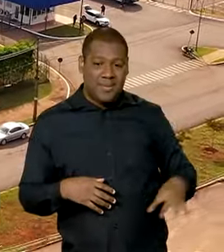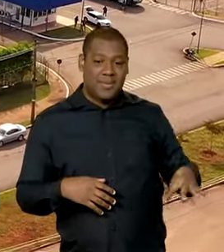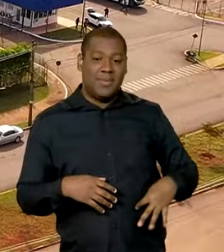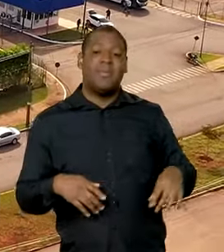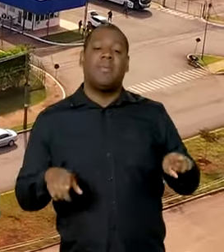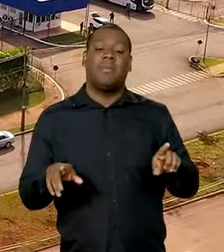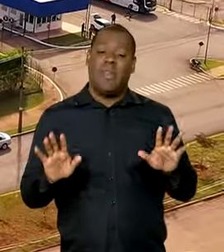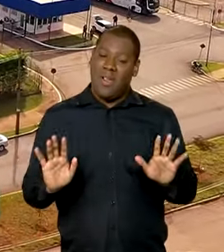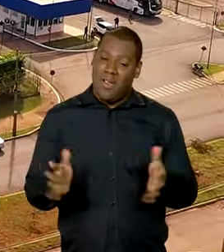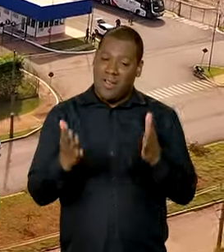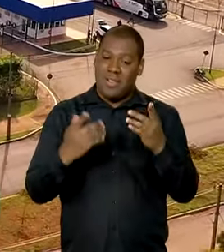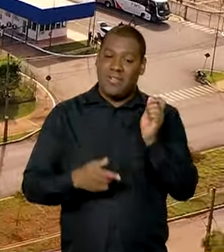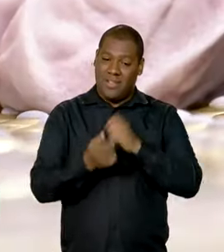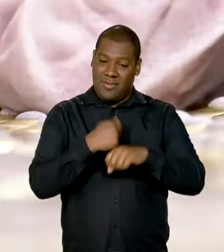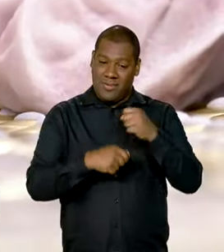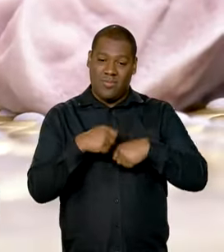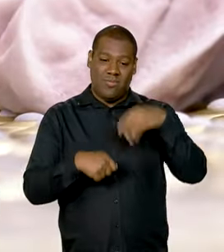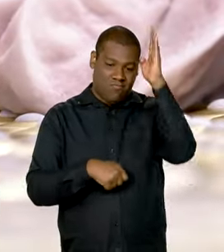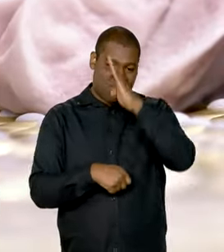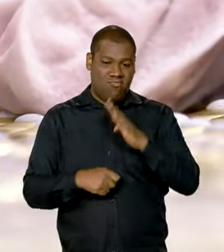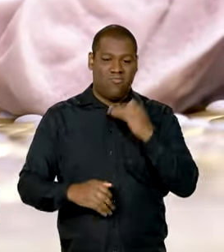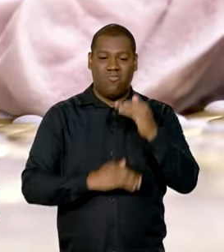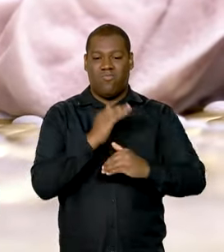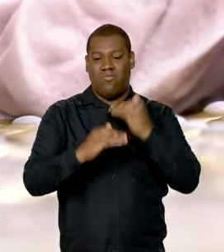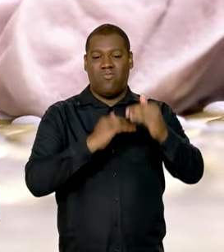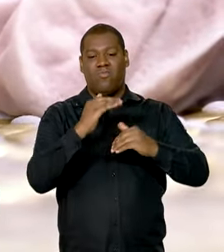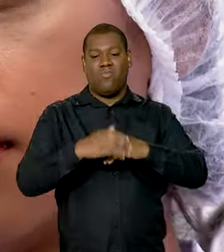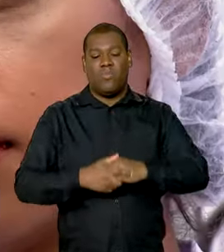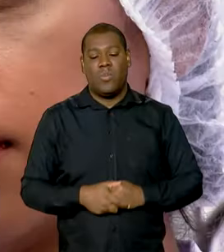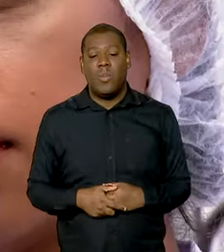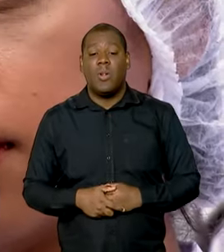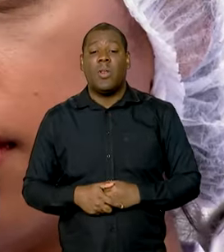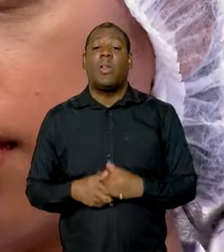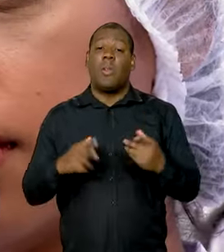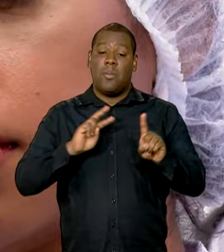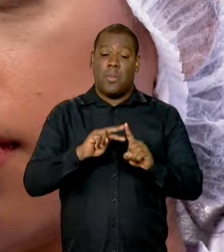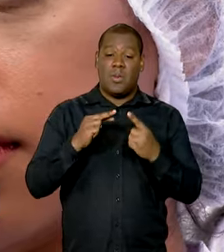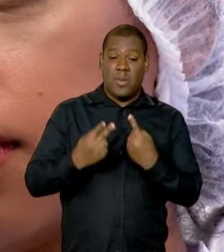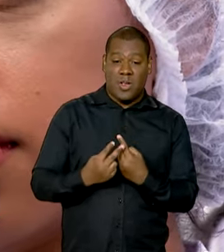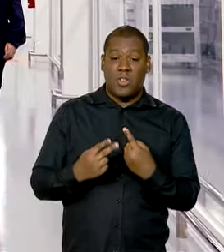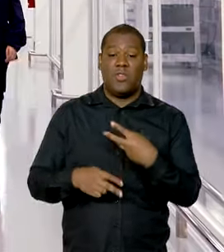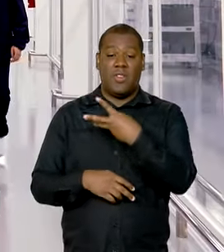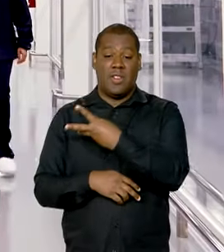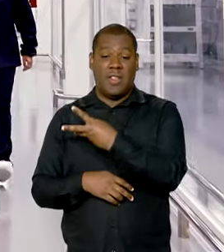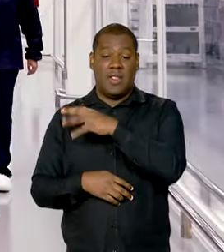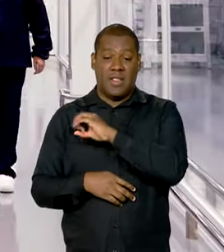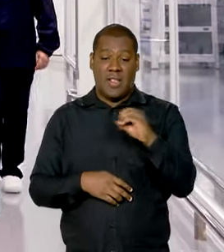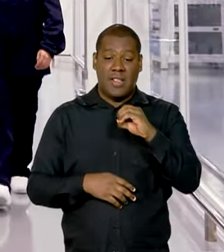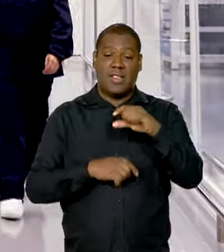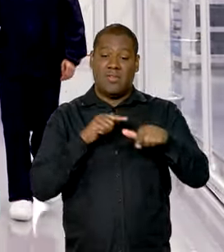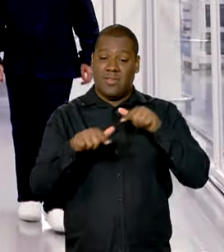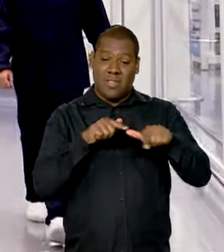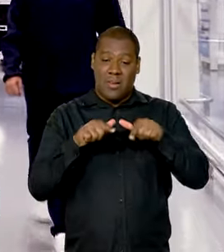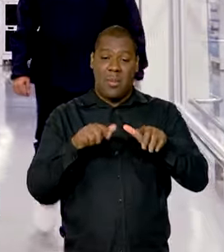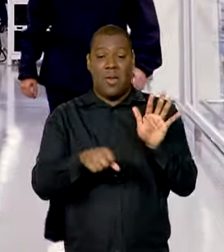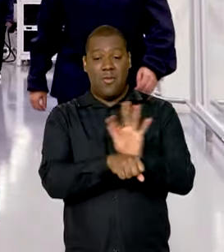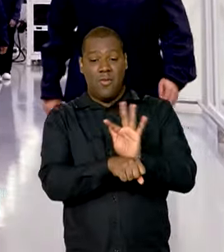a economia do país. A estimativa é de que a unidade gere 300 empregos diretos e 1.200